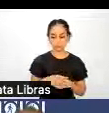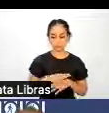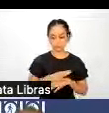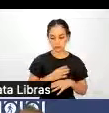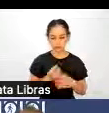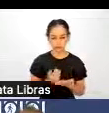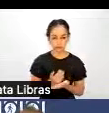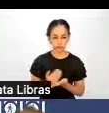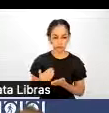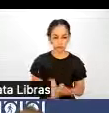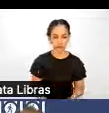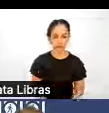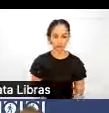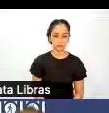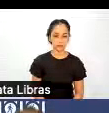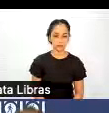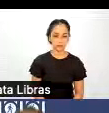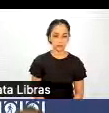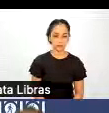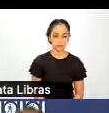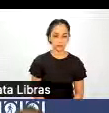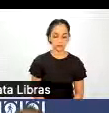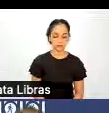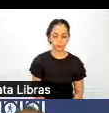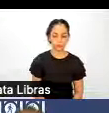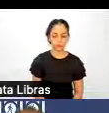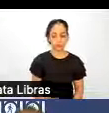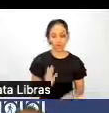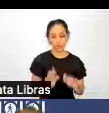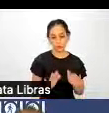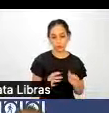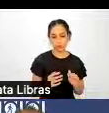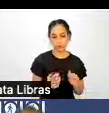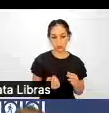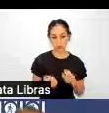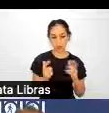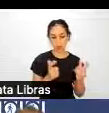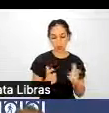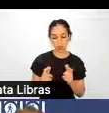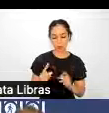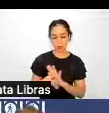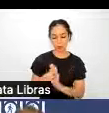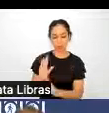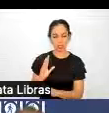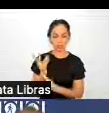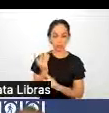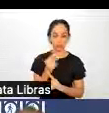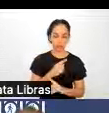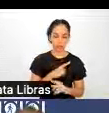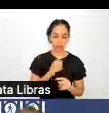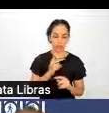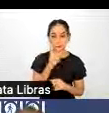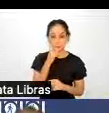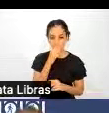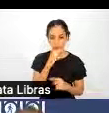ativação. Às vezes são instalados murais artísticos, enfim, tem várias semelhanças, inclusive,